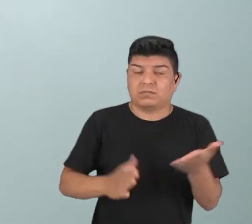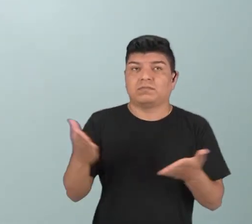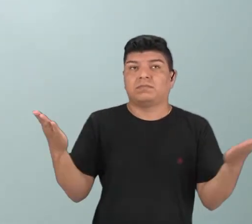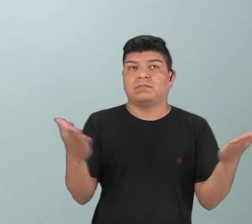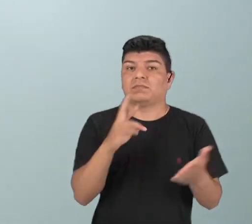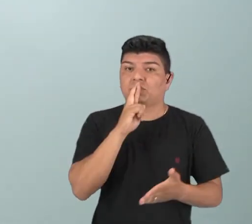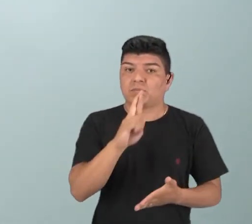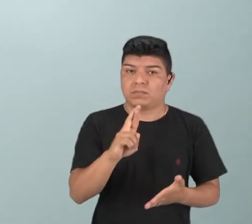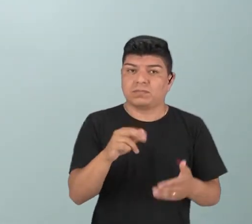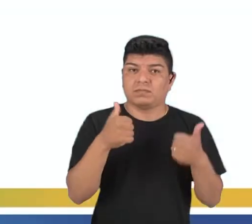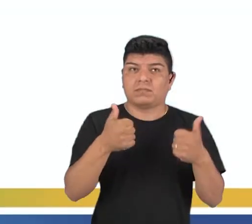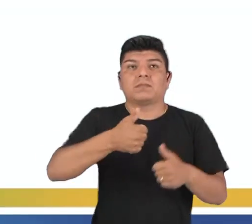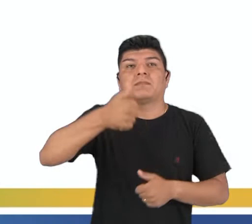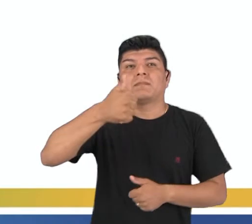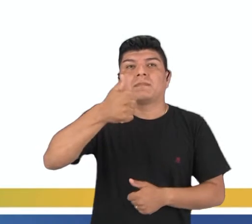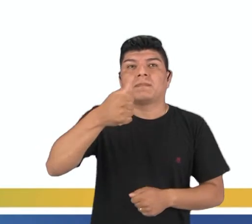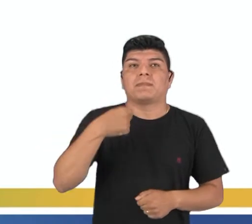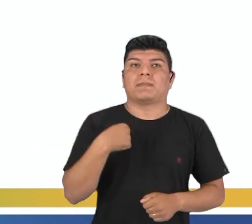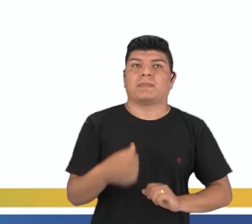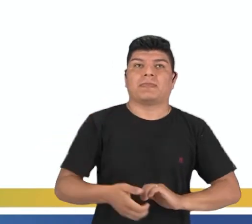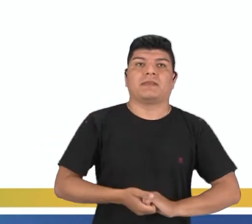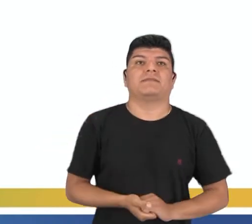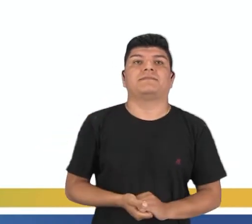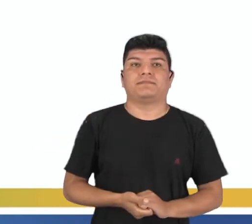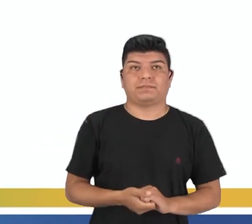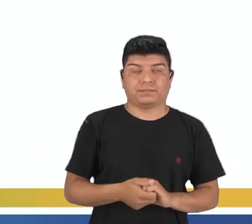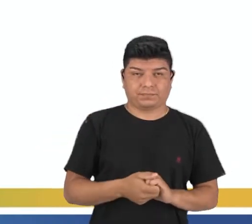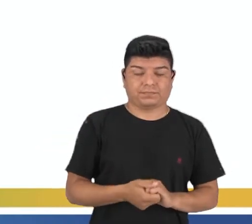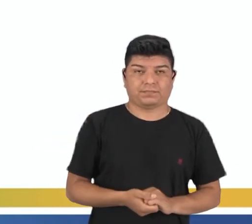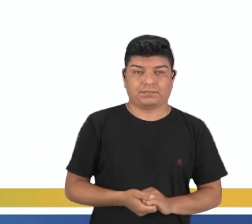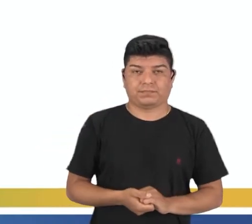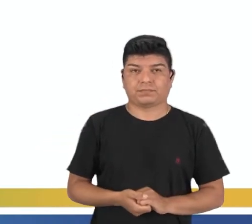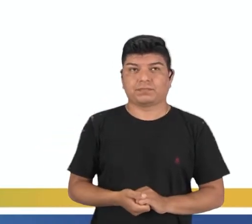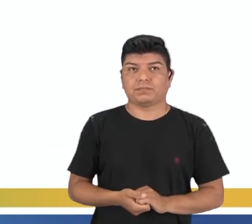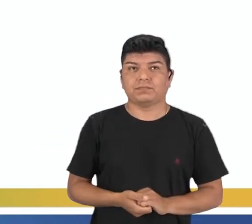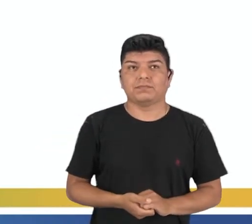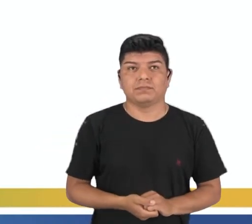você respondesse. A primeira dela diz o seguinte, acompanha comigo.